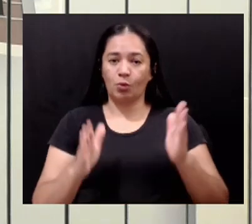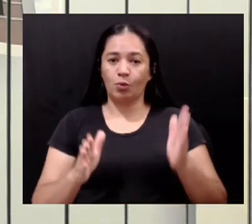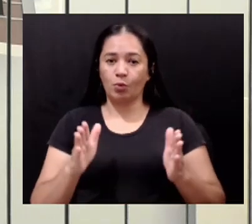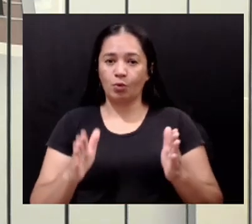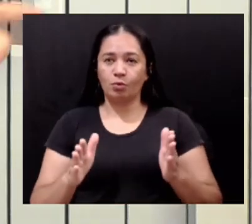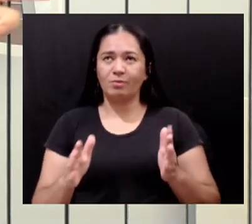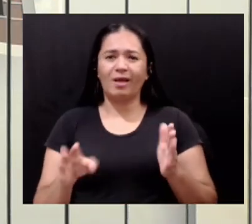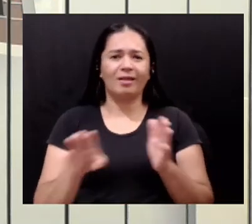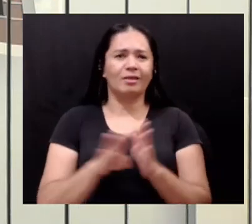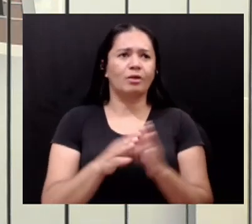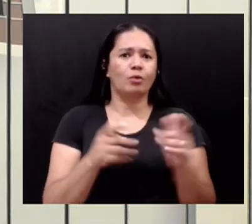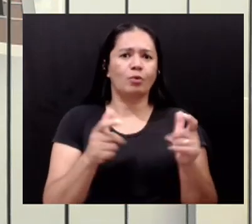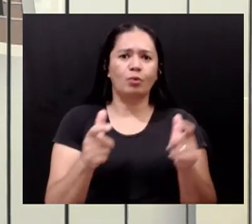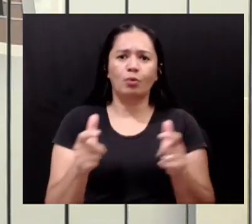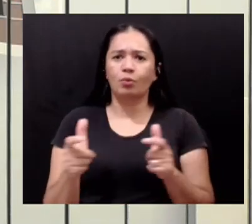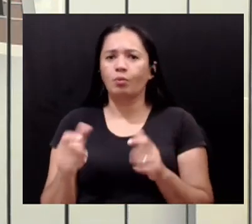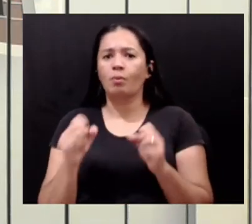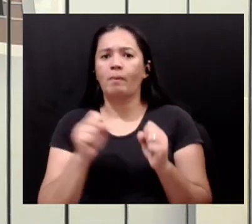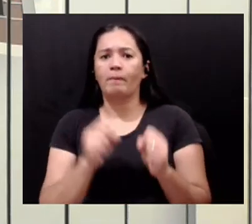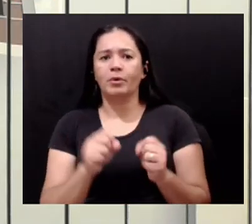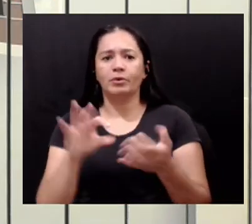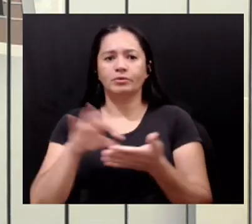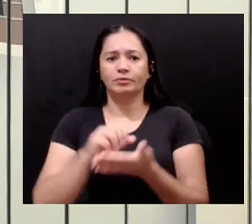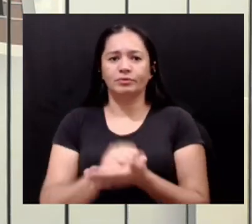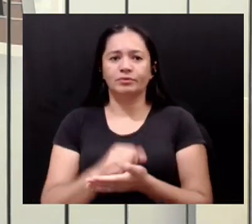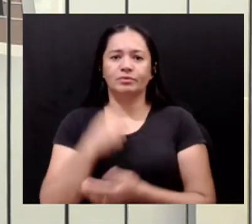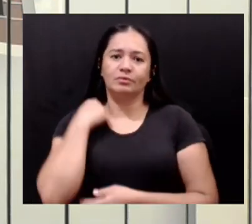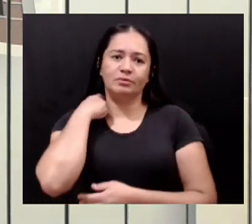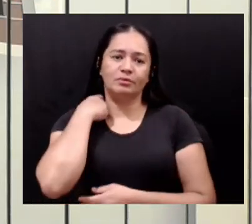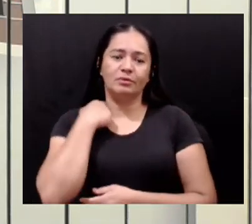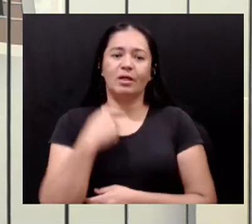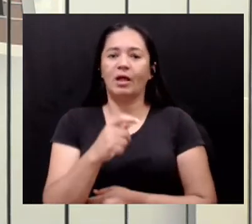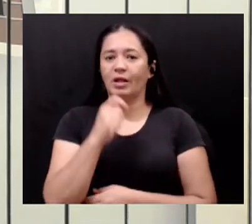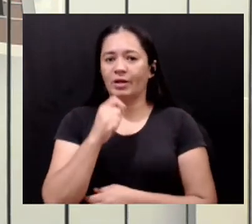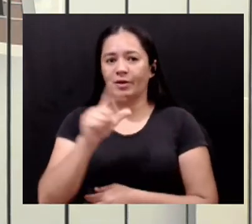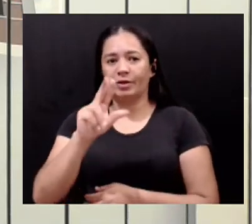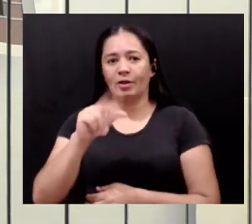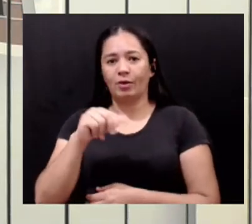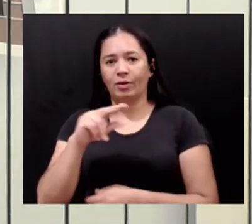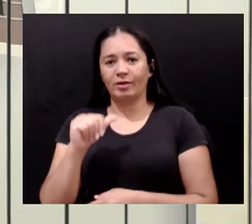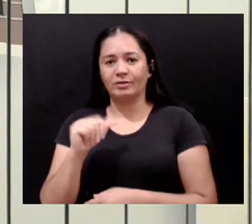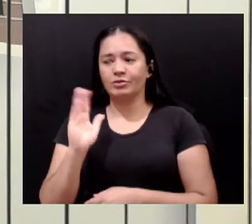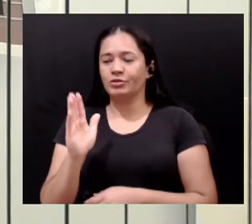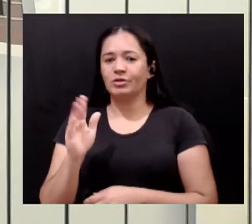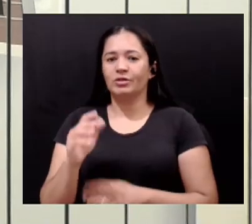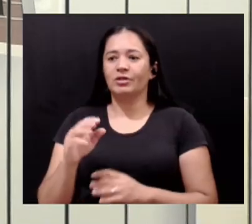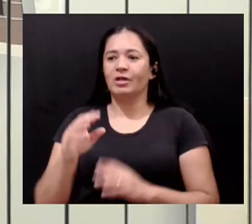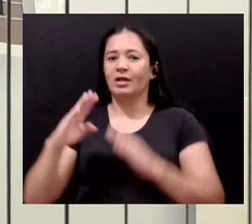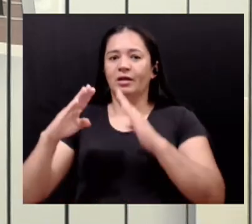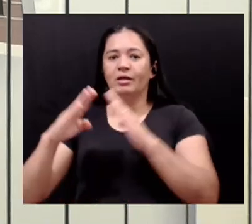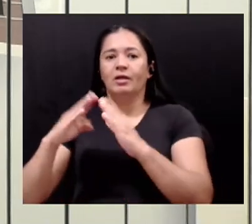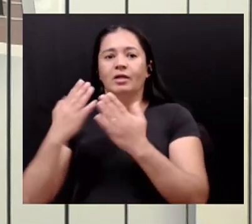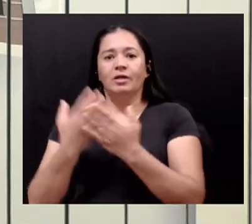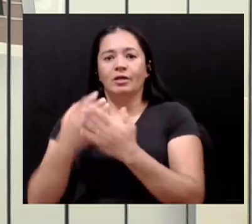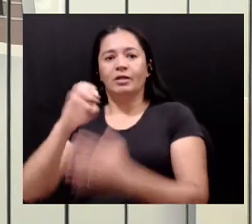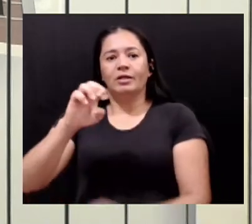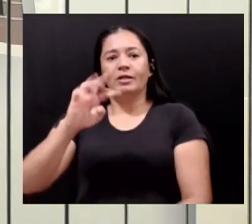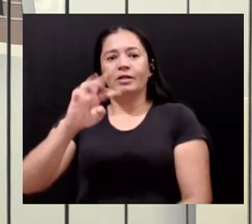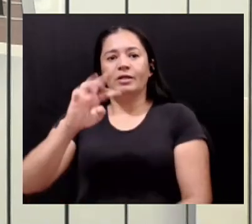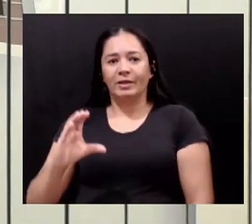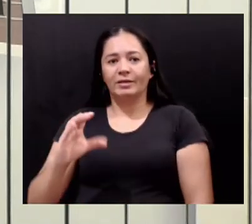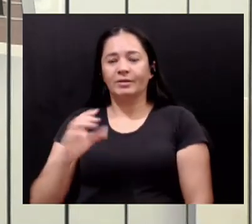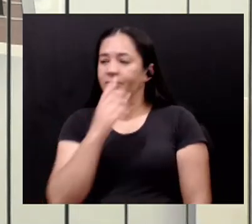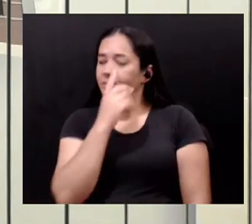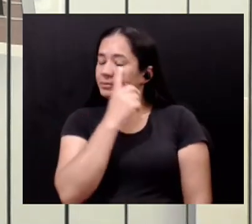se inscrever, eu aciono a repórter Luana Galiza, que está na ETEC Bento Quirino, lá na Avenida Orozimbo Maia, e tem